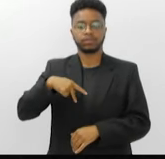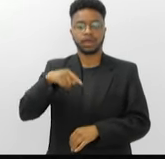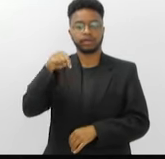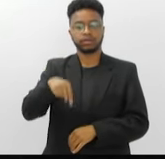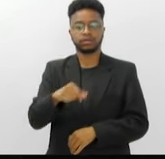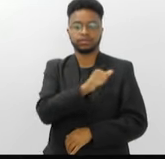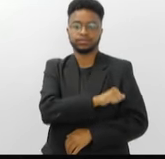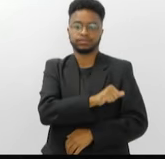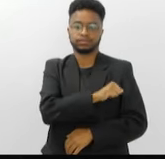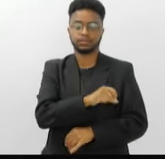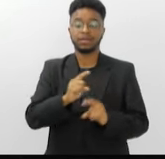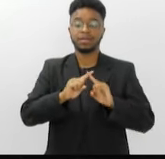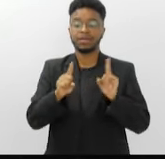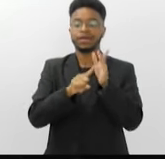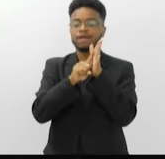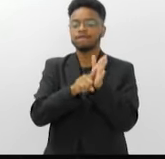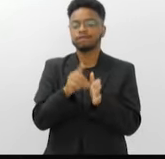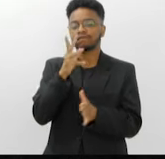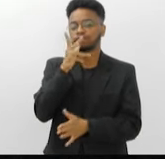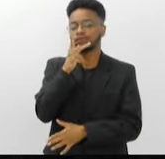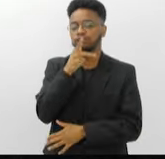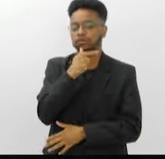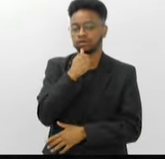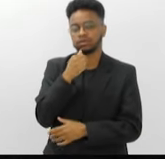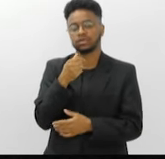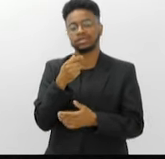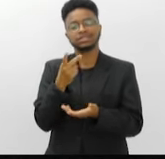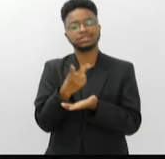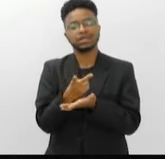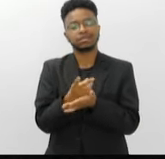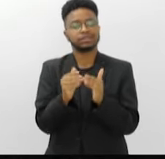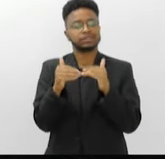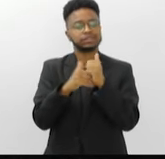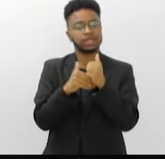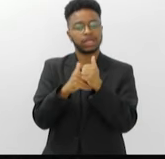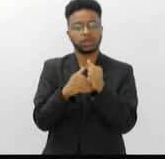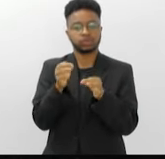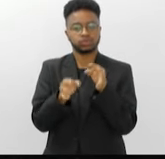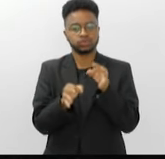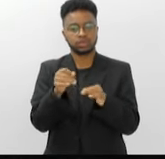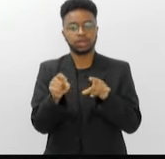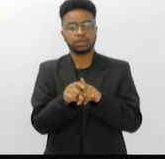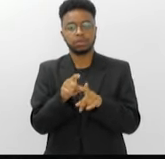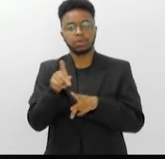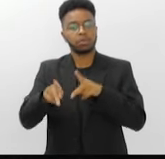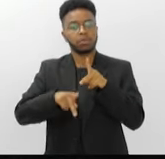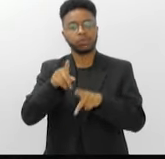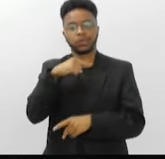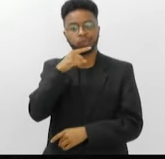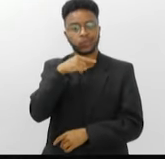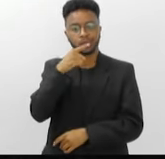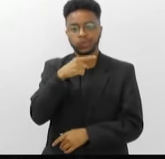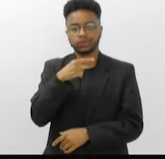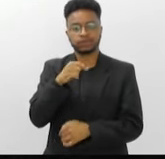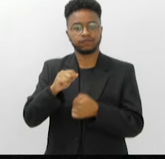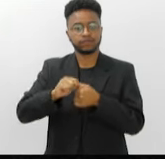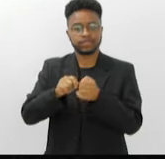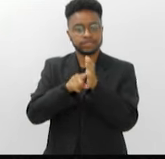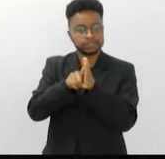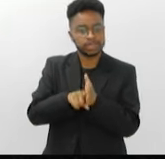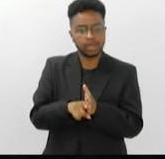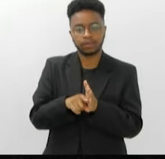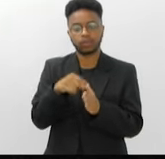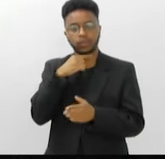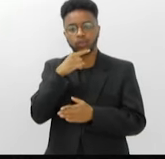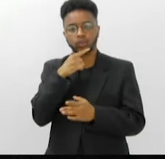Estado. Só que as investigações são lentas, correm em segredo de justiça, e o povo não consegue fazer exame, não consegue